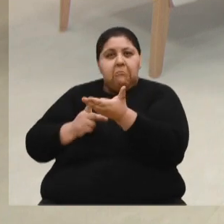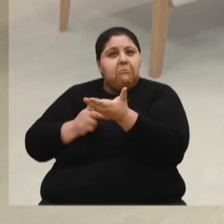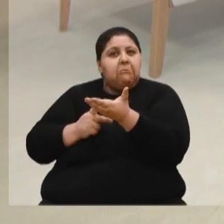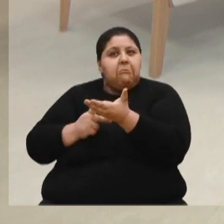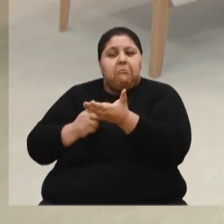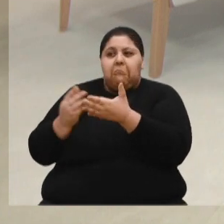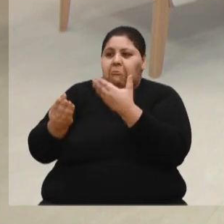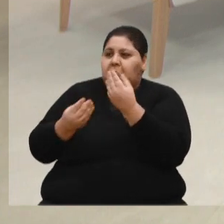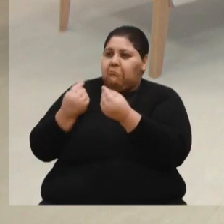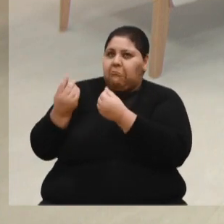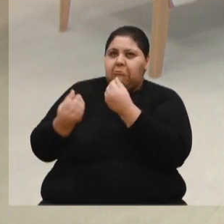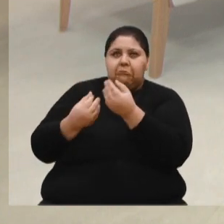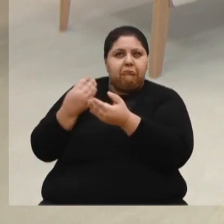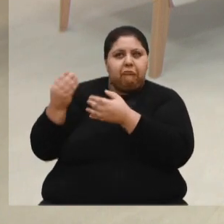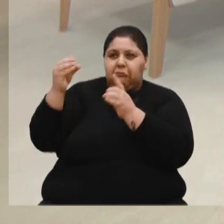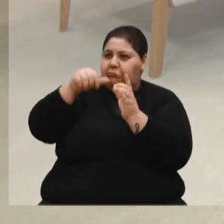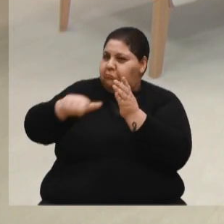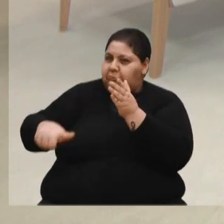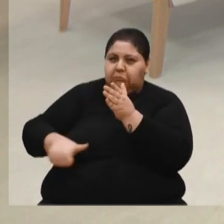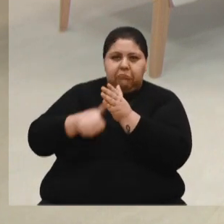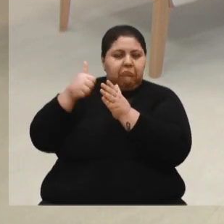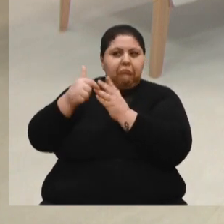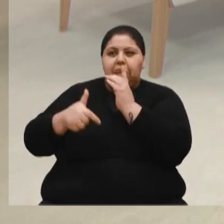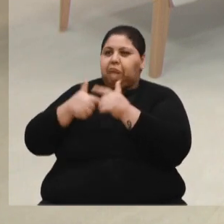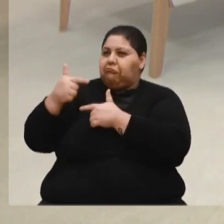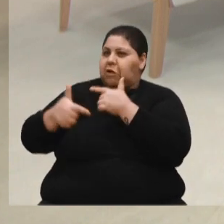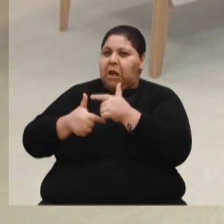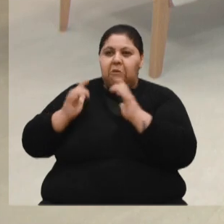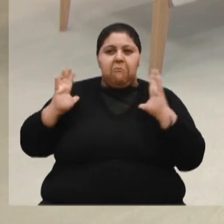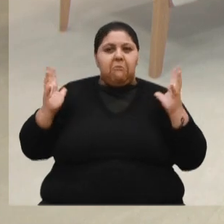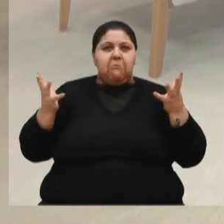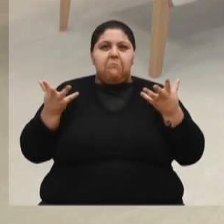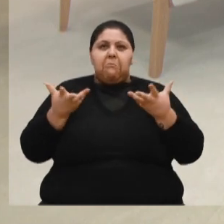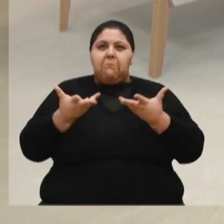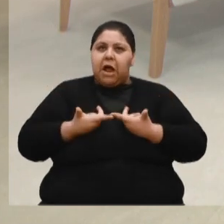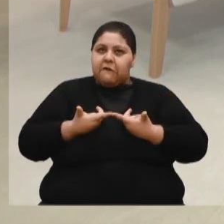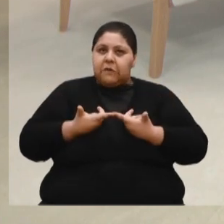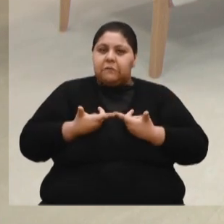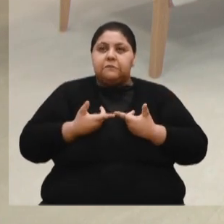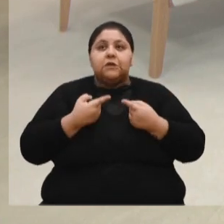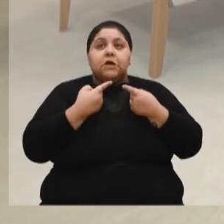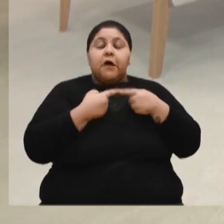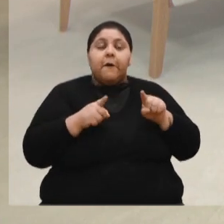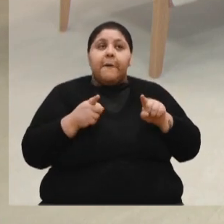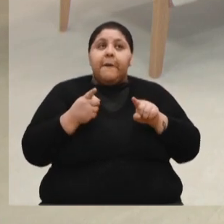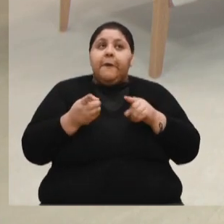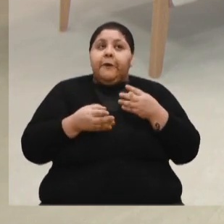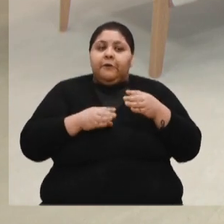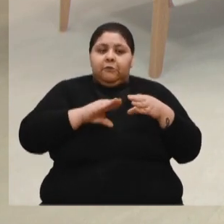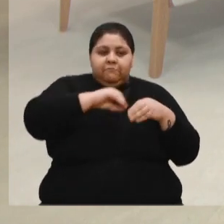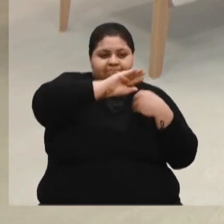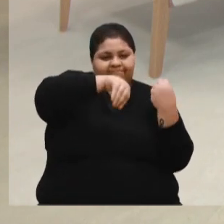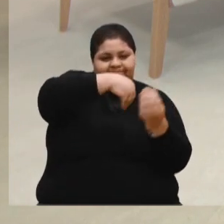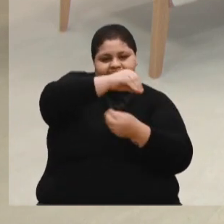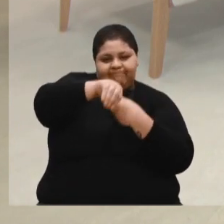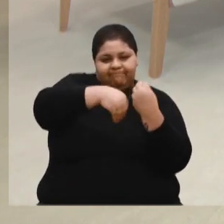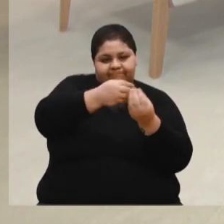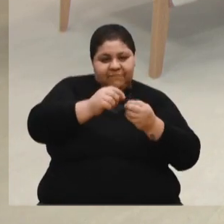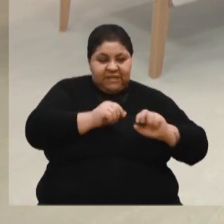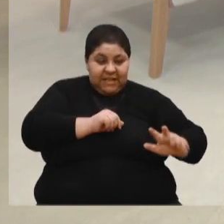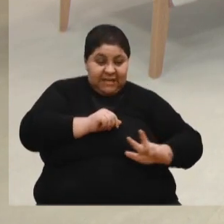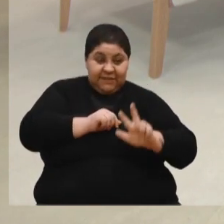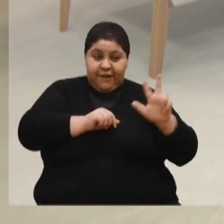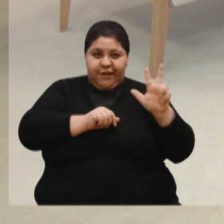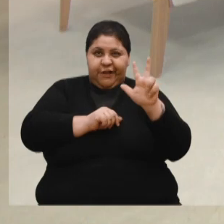realmente um supremo, né? Trabalho realmente espetacular. Então, assim, é uma mescla de valores